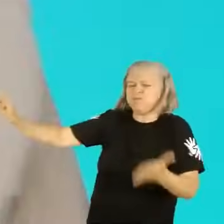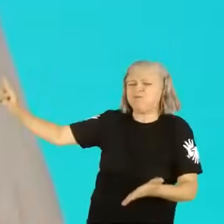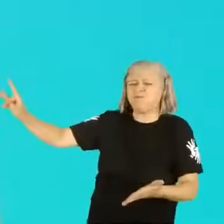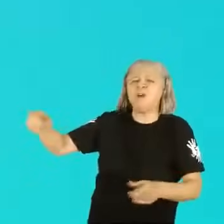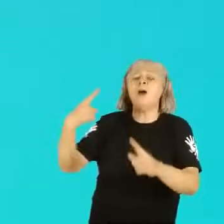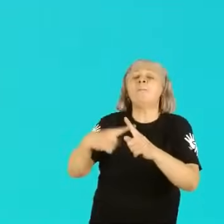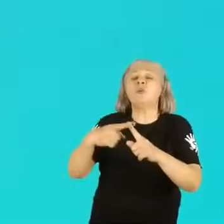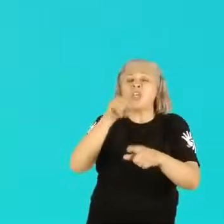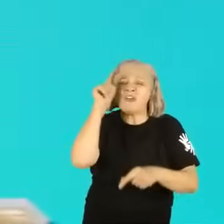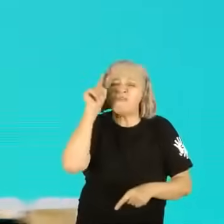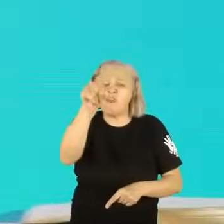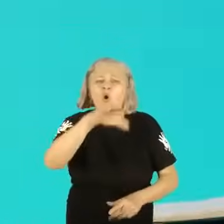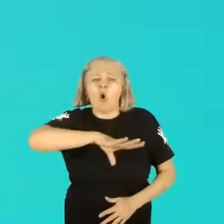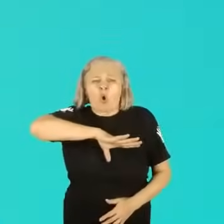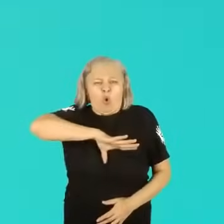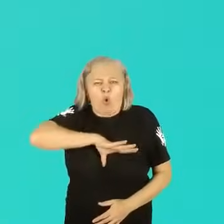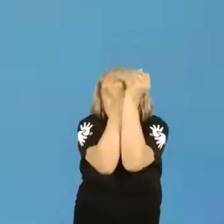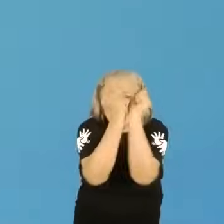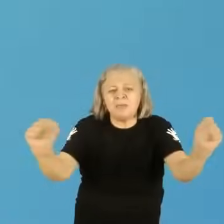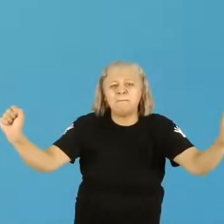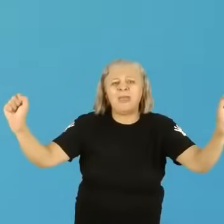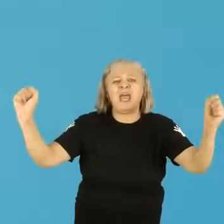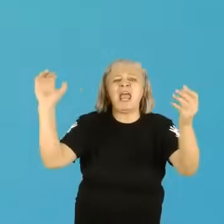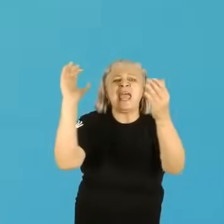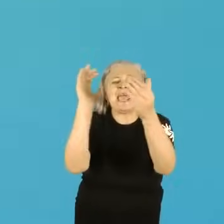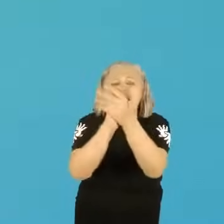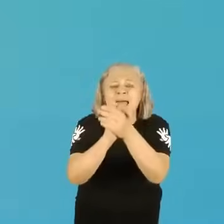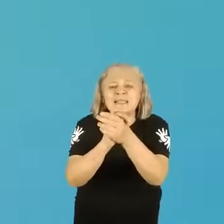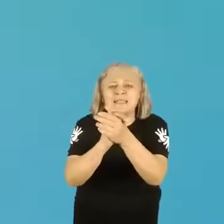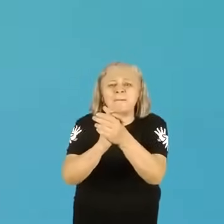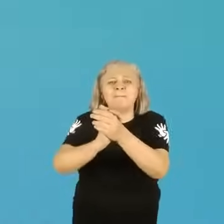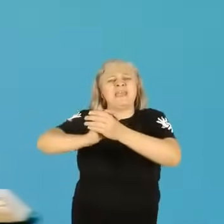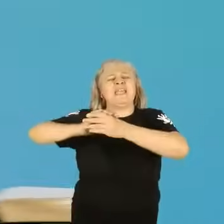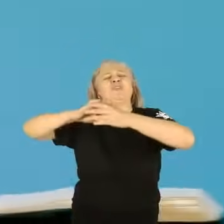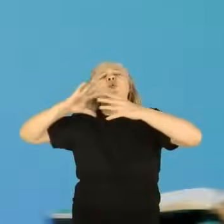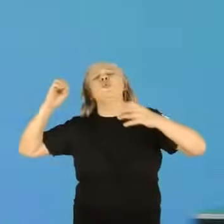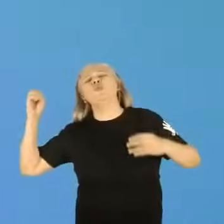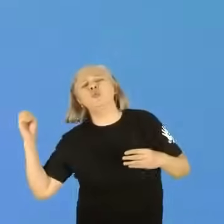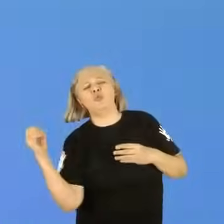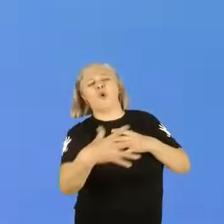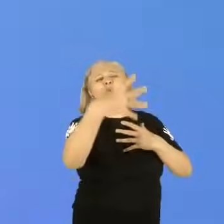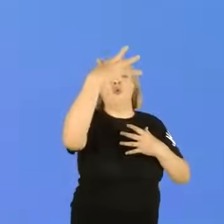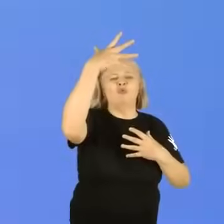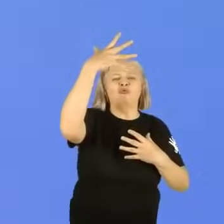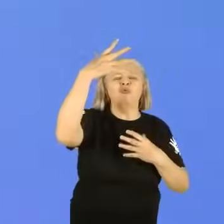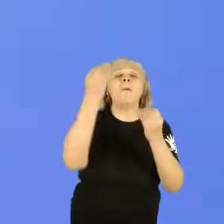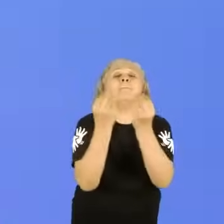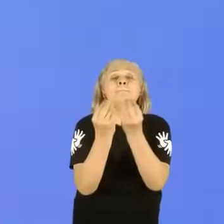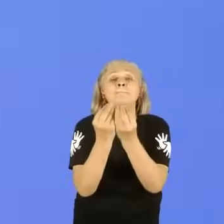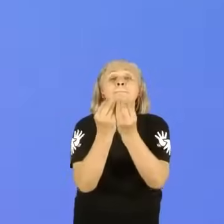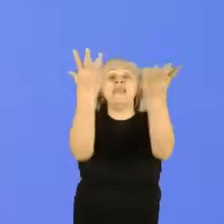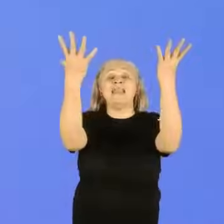ousou dar um passo de fé. Casamento restaurado, você vai ver um milagre